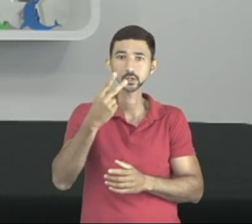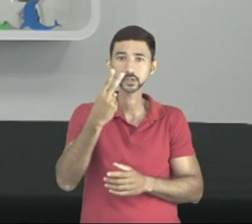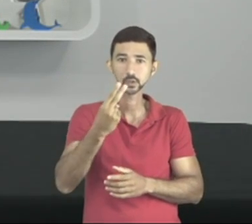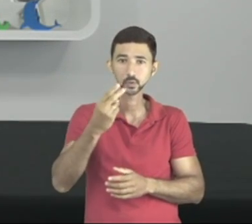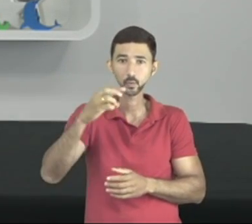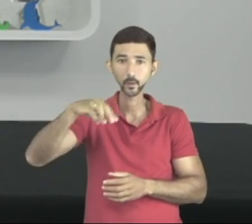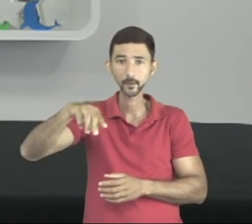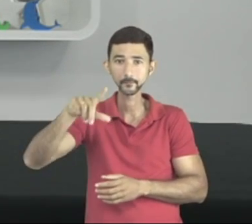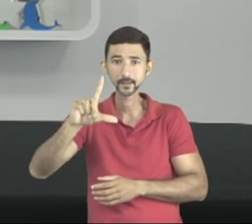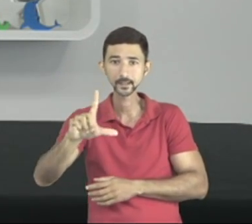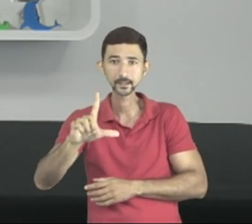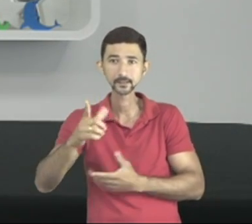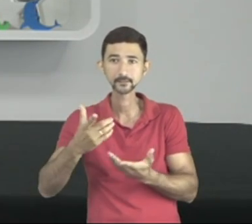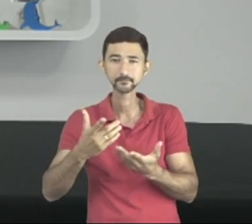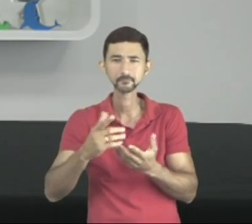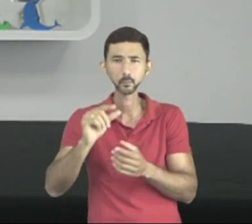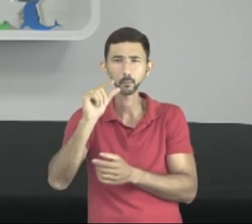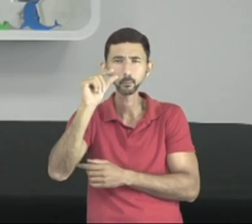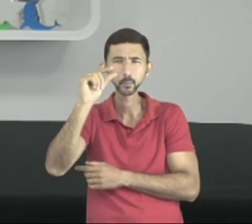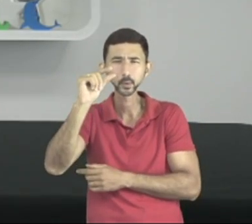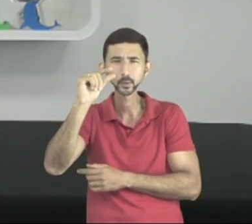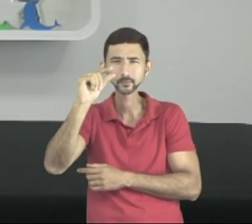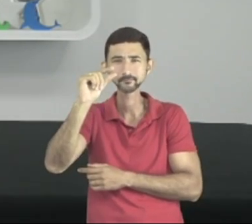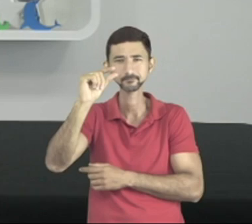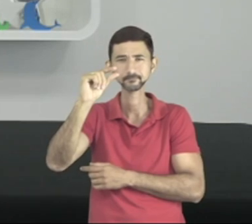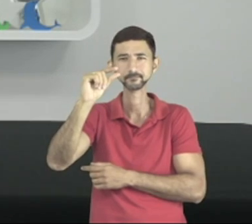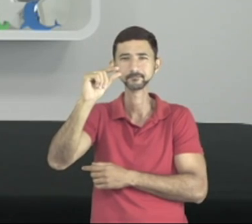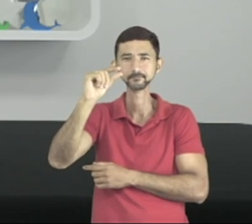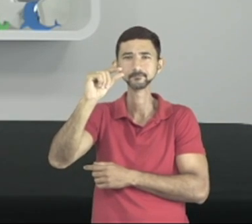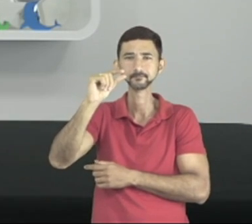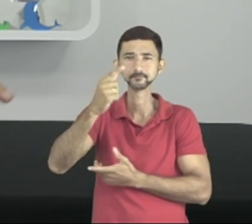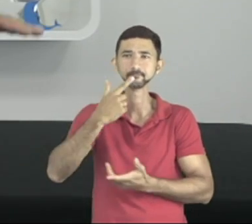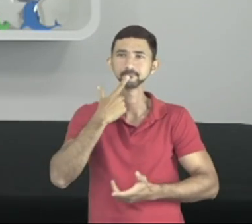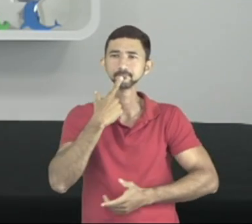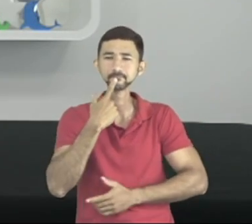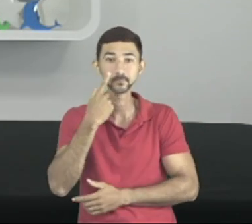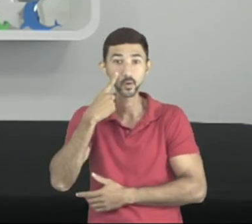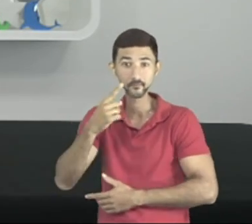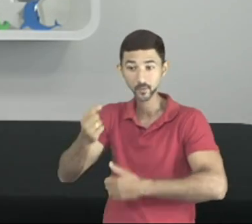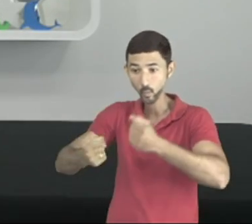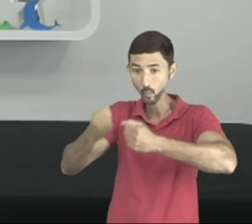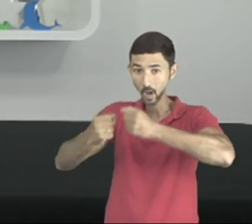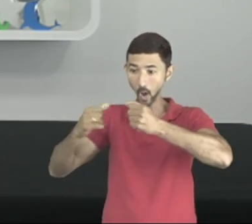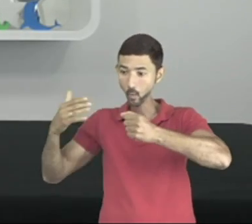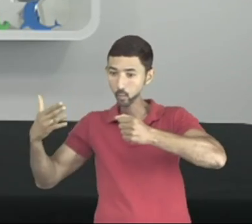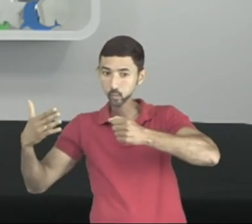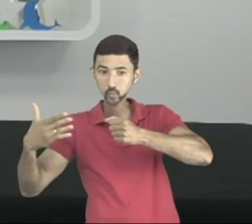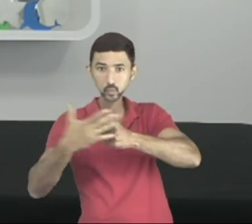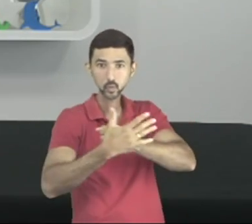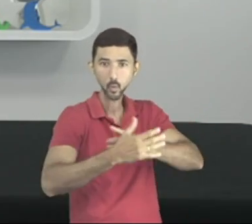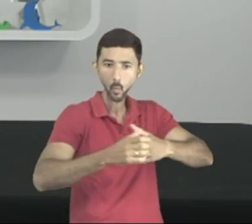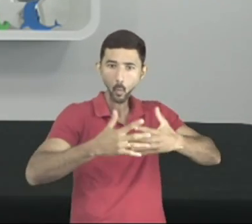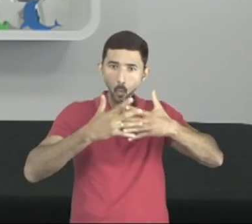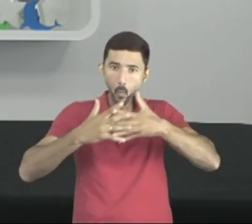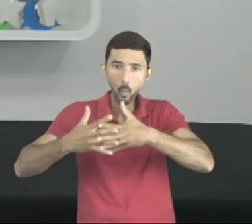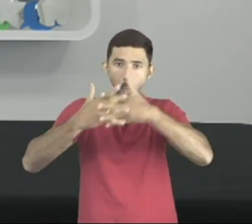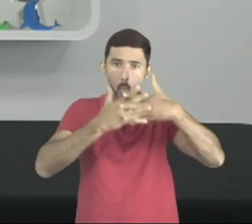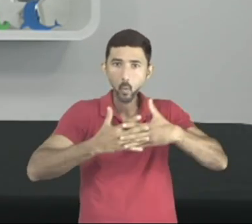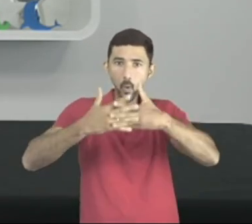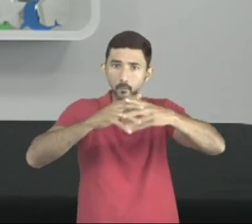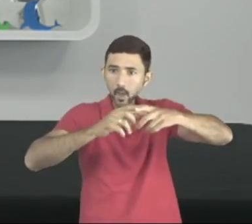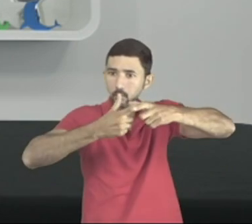miligramas, que é bem pouquinho mesmo. Ah, mas eu vi um carro passando ali, era uma carreta